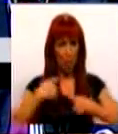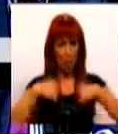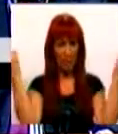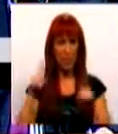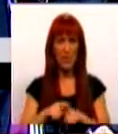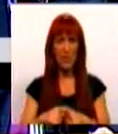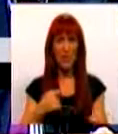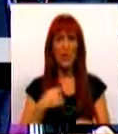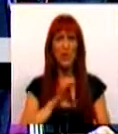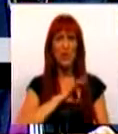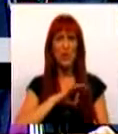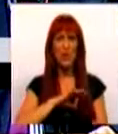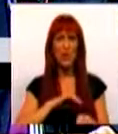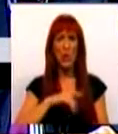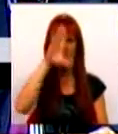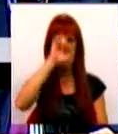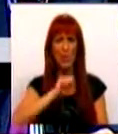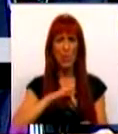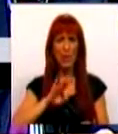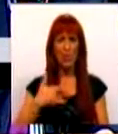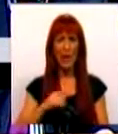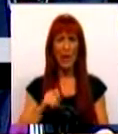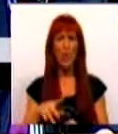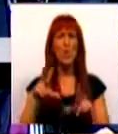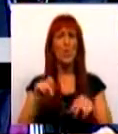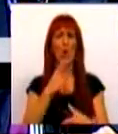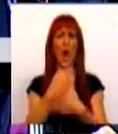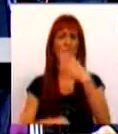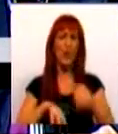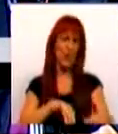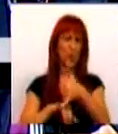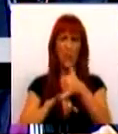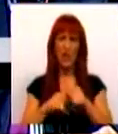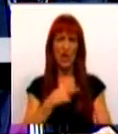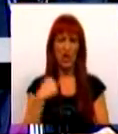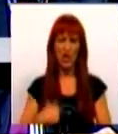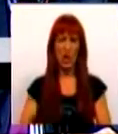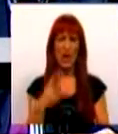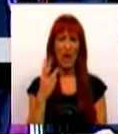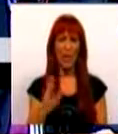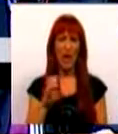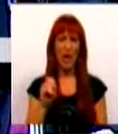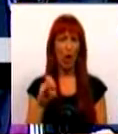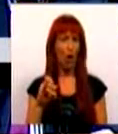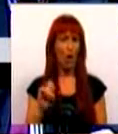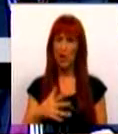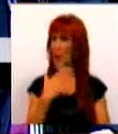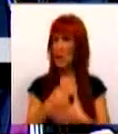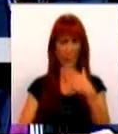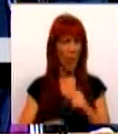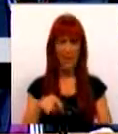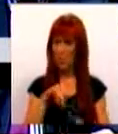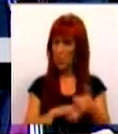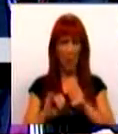Dr. Pedro Cisa Vieira nunca foi advogado da sociedade China's Three Gorges. Não foi advogado dessa